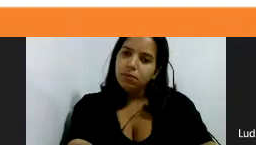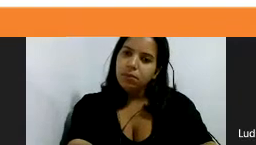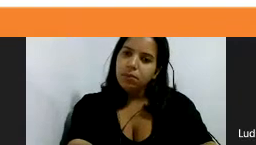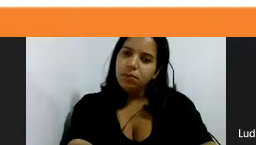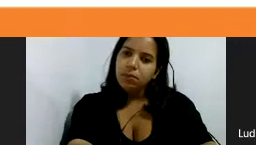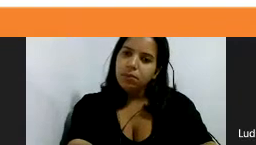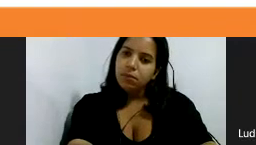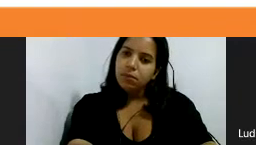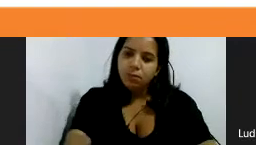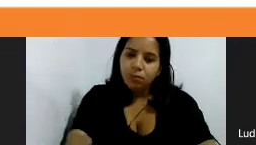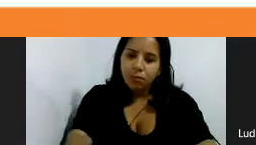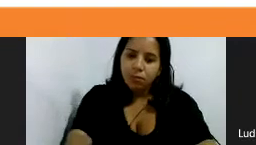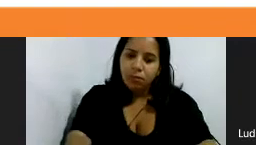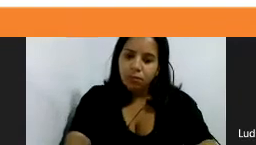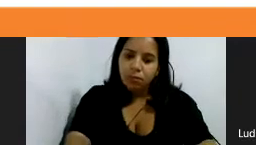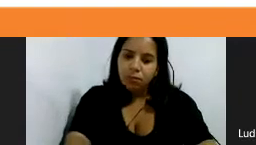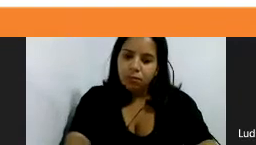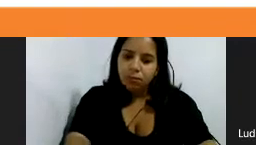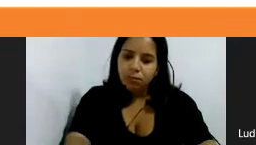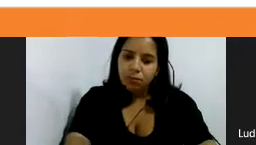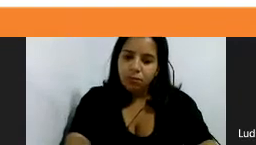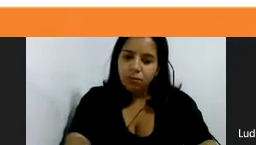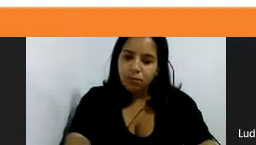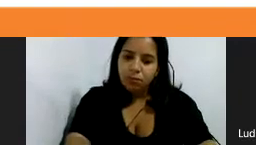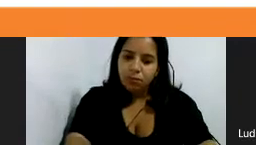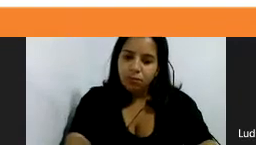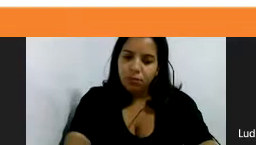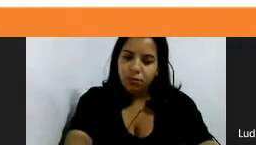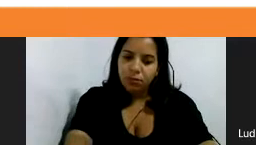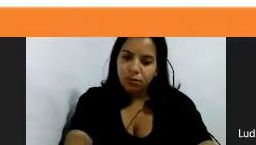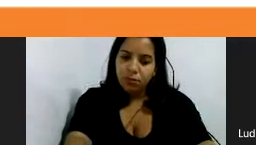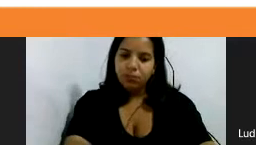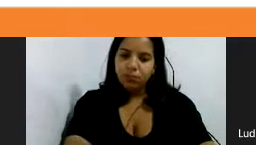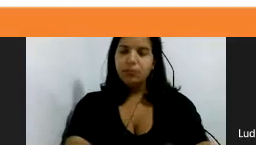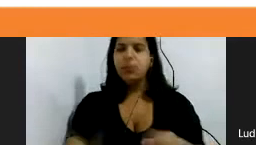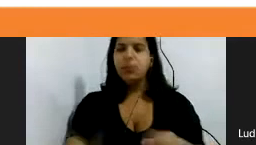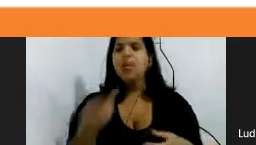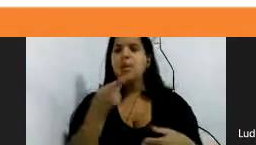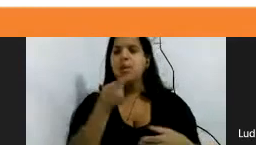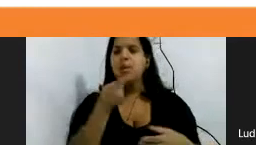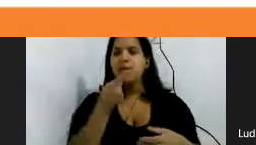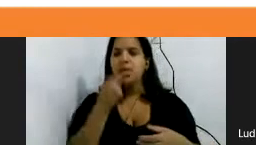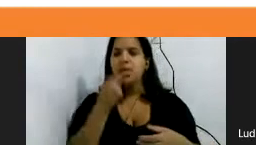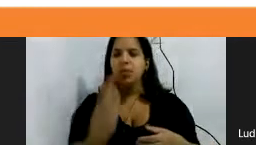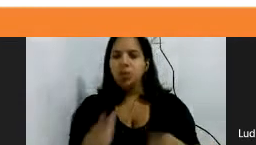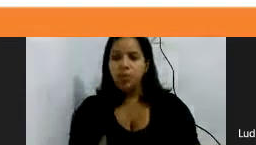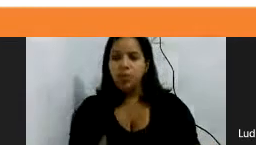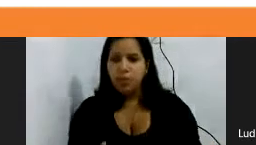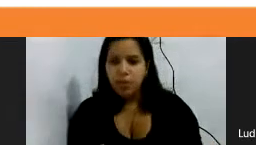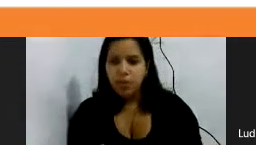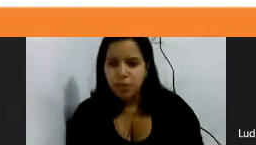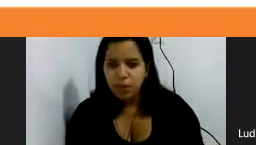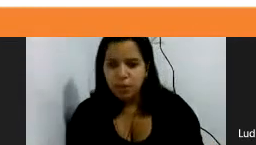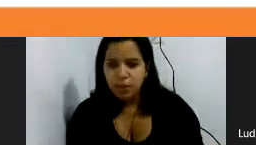Contaminação bacteriana? Oi? Repete, por favor. É contaminação